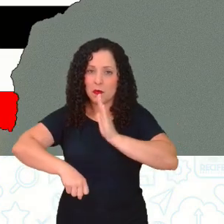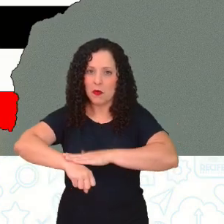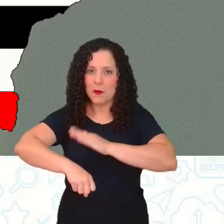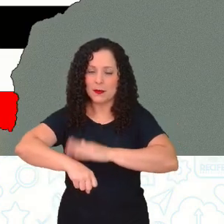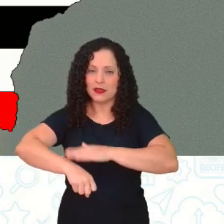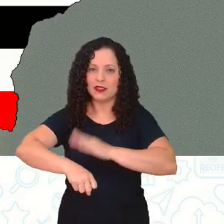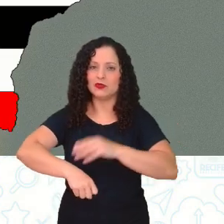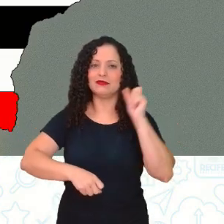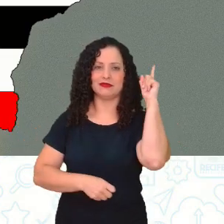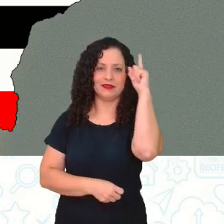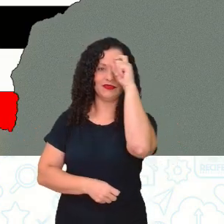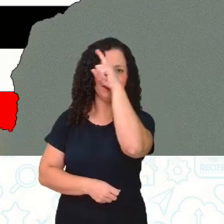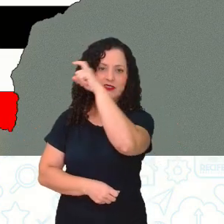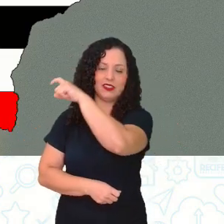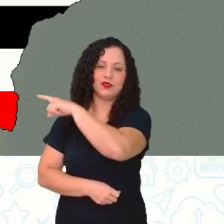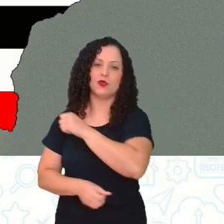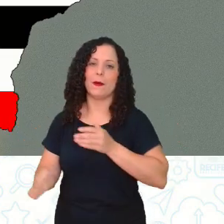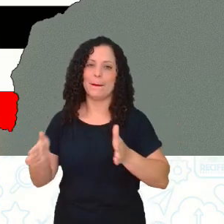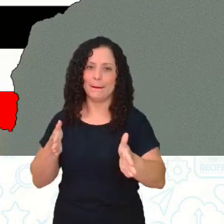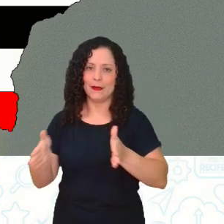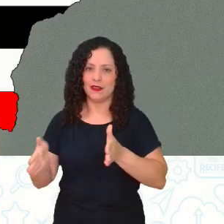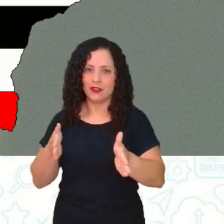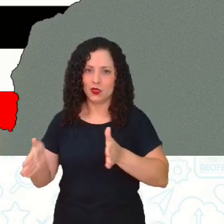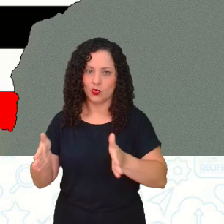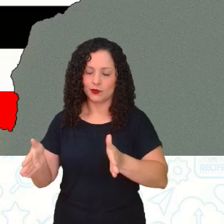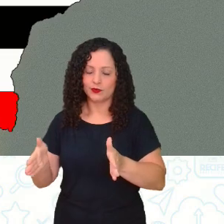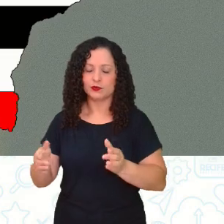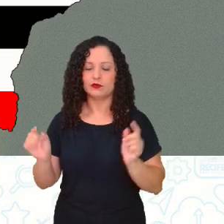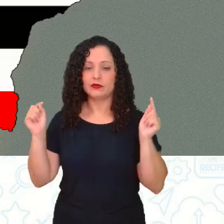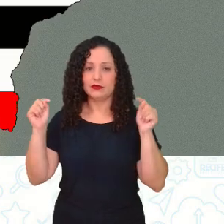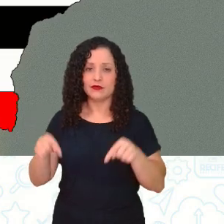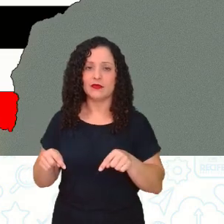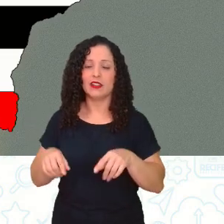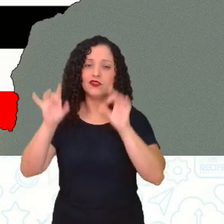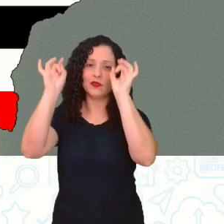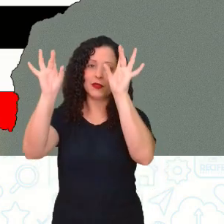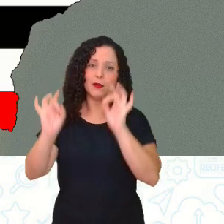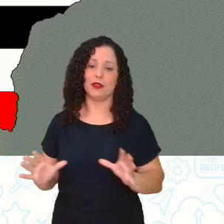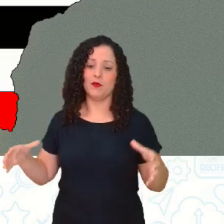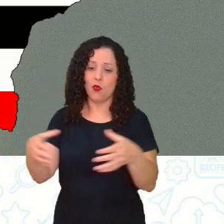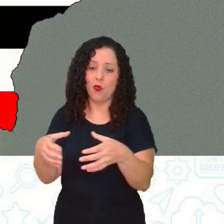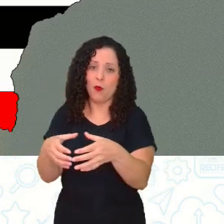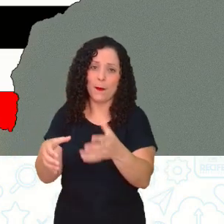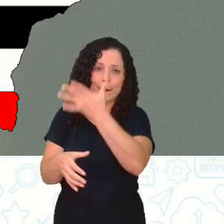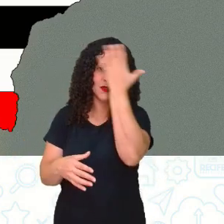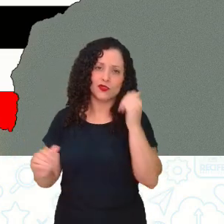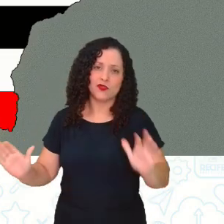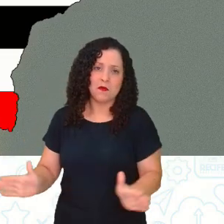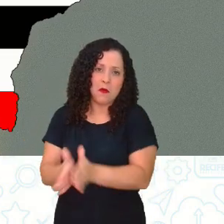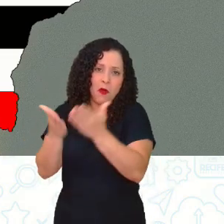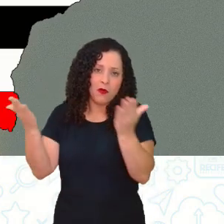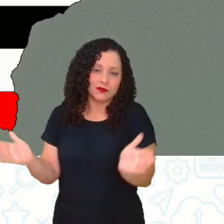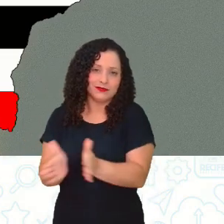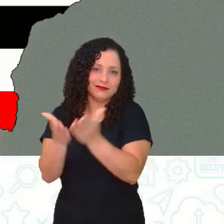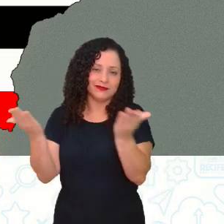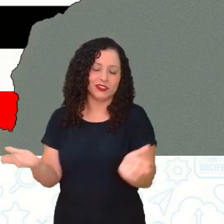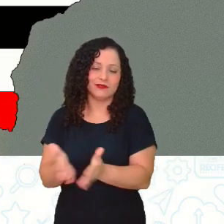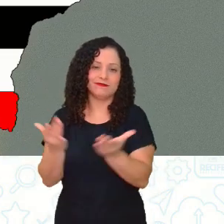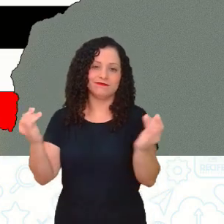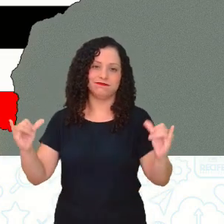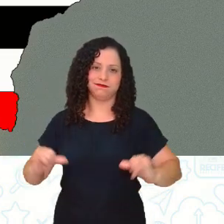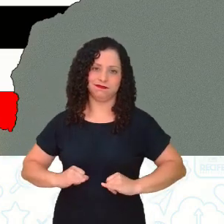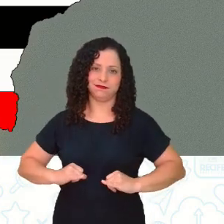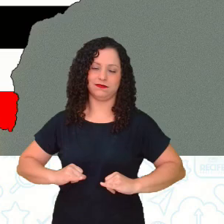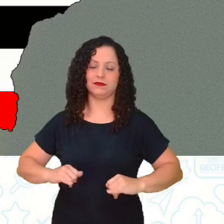tão conturbado que foi esse período regencial e principalmente para essas camadas, né, mais populares. Então,